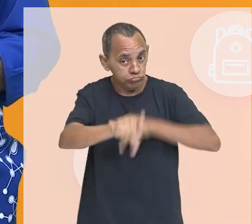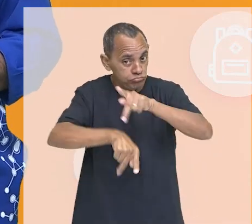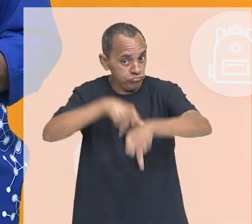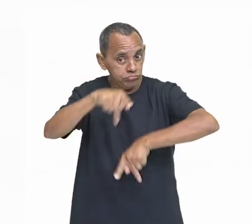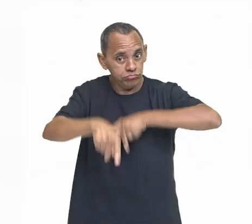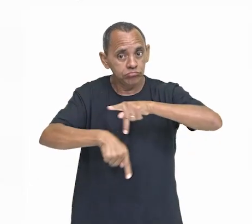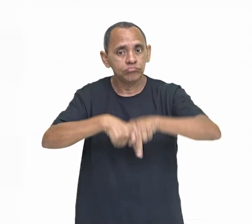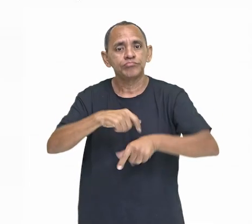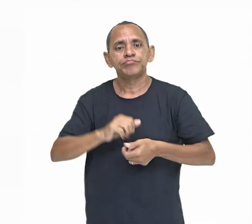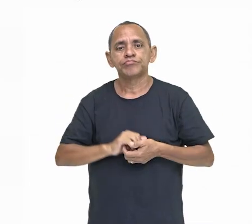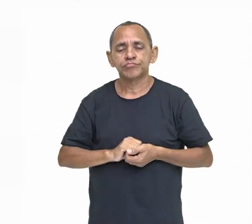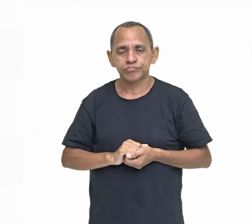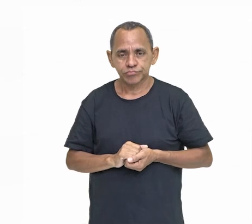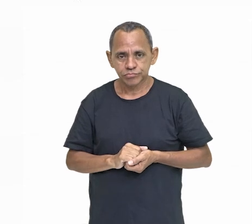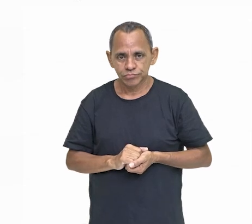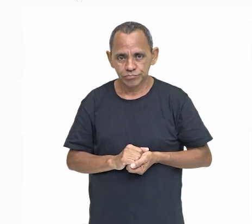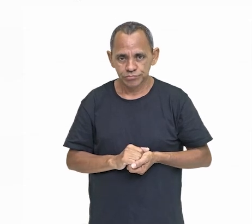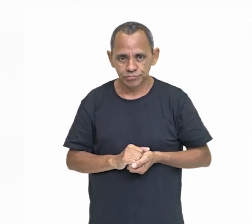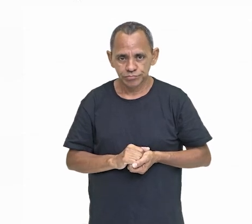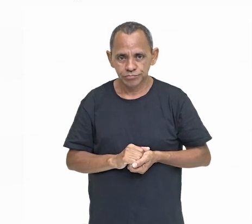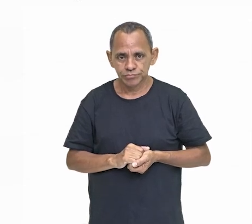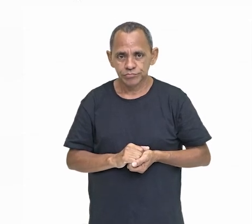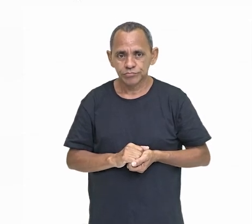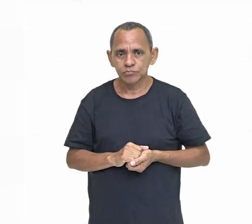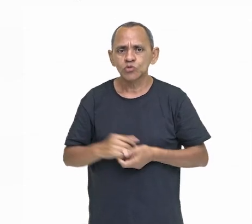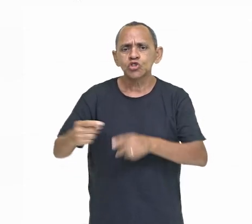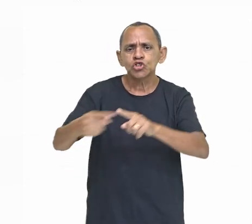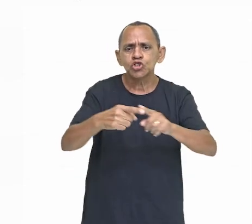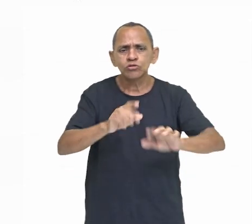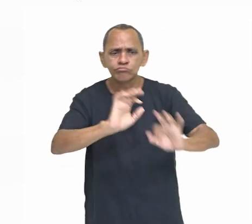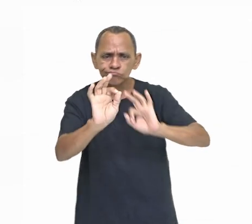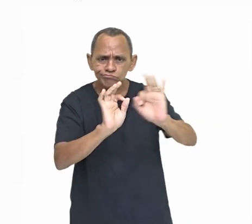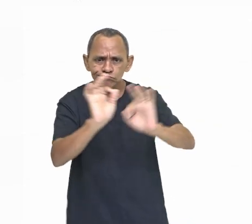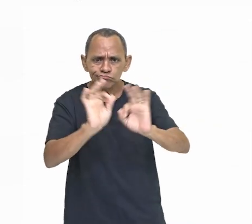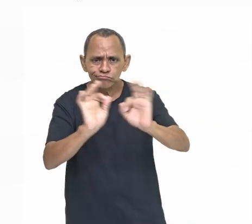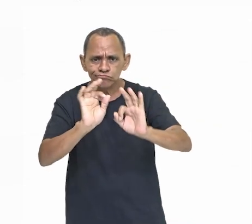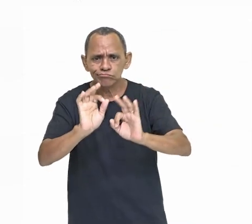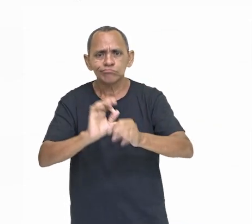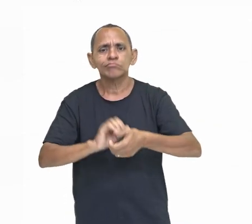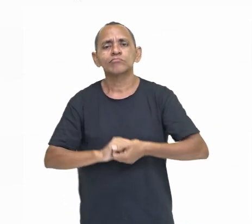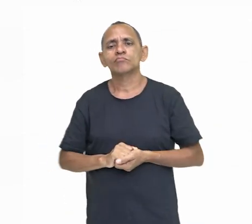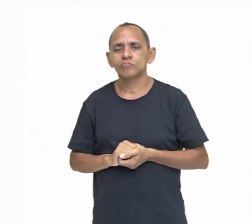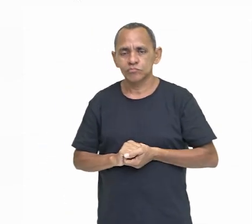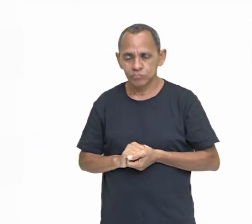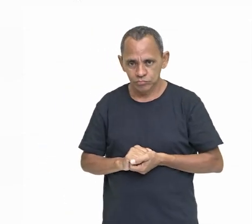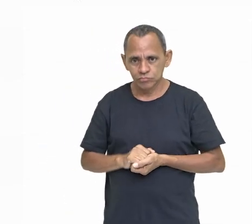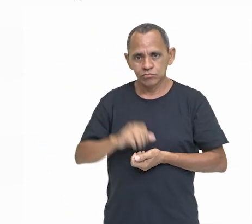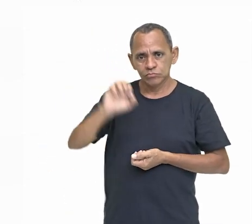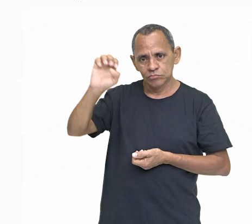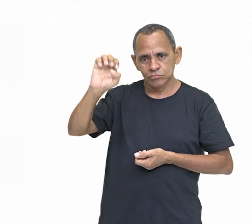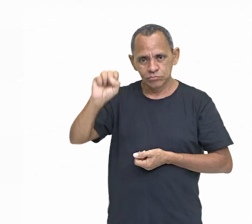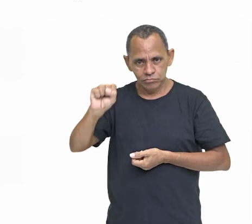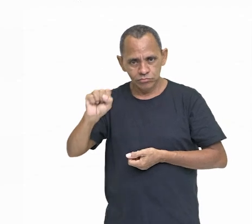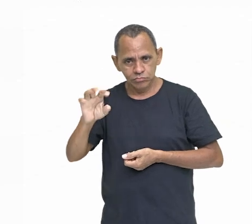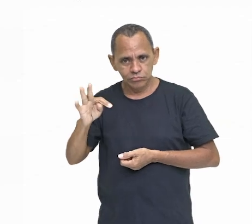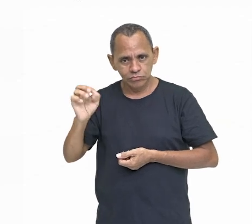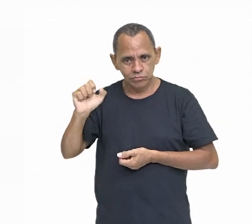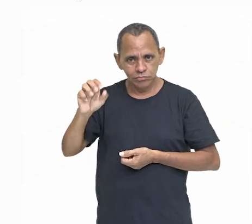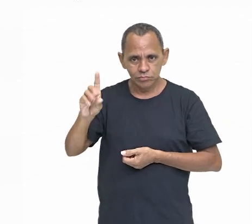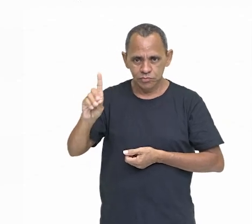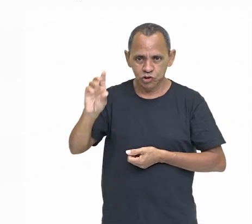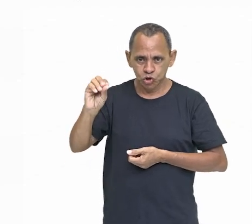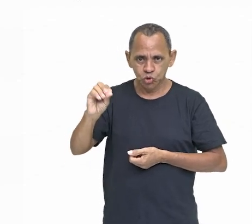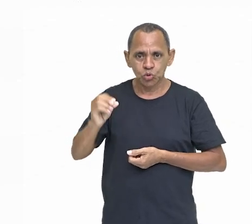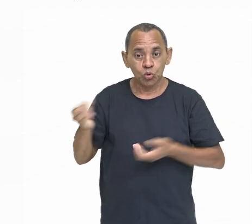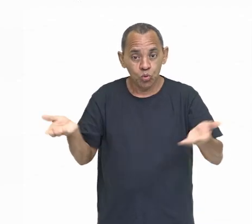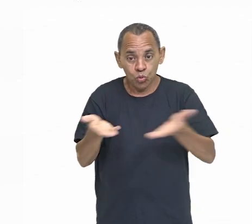isso? Muito bem. Forma de organização do Estado moderno, monarquia e república. Temos